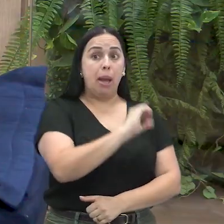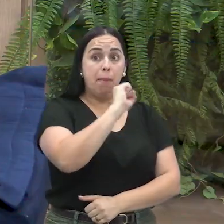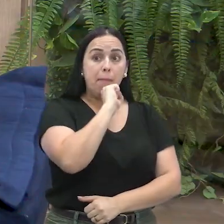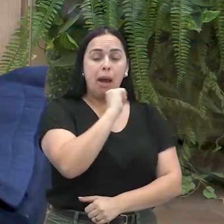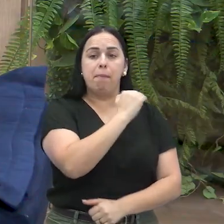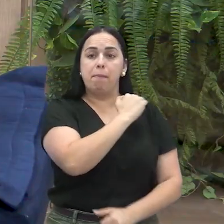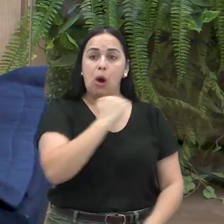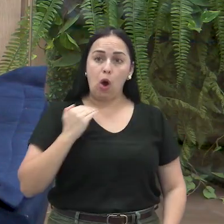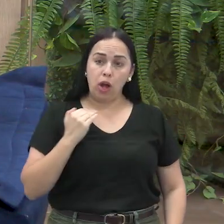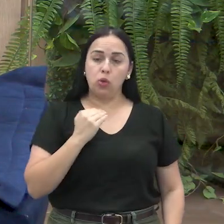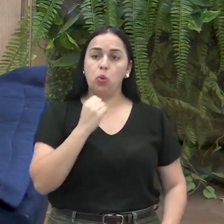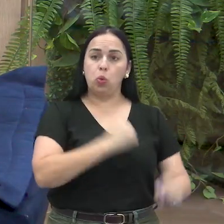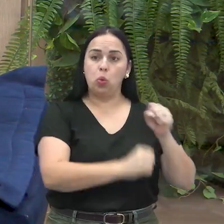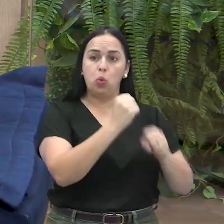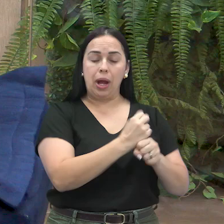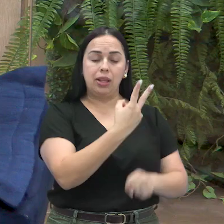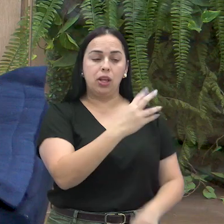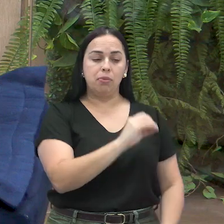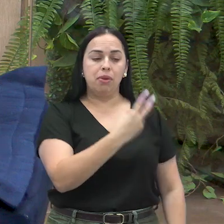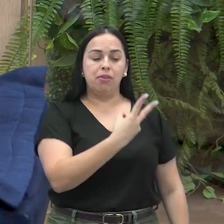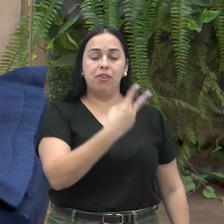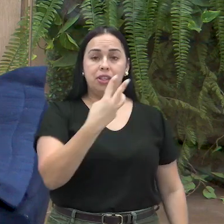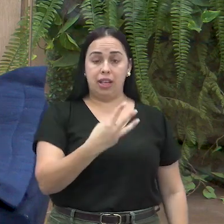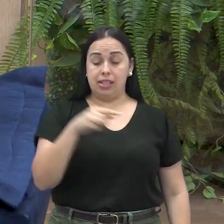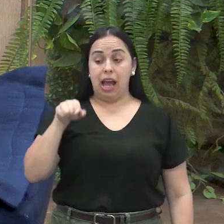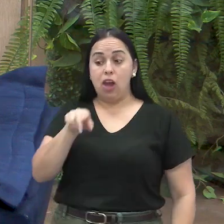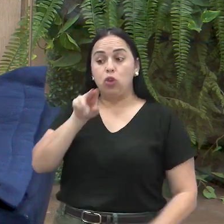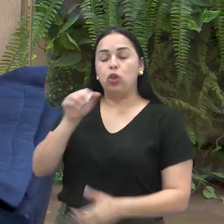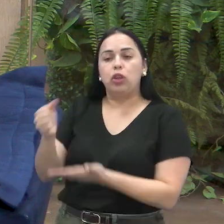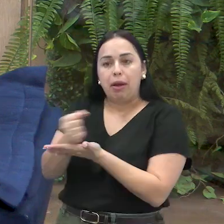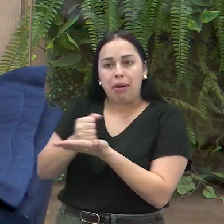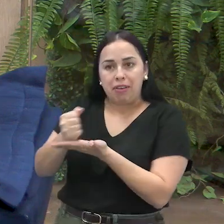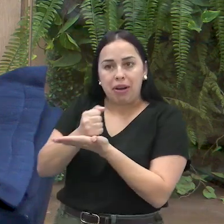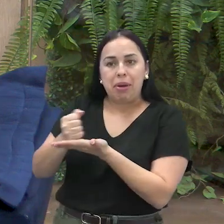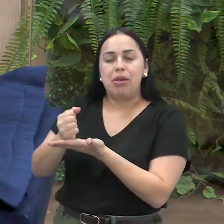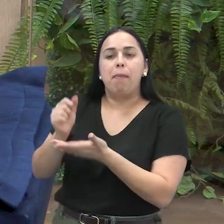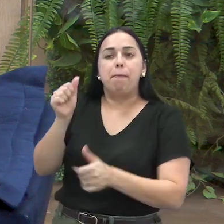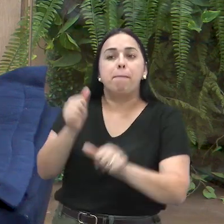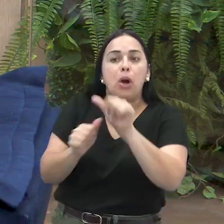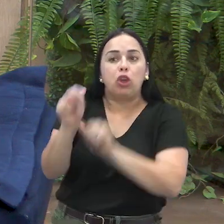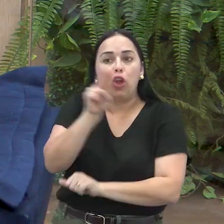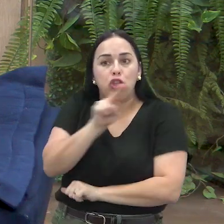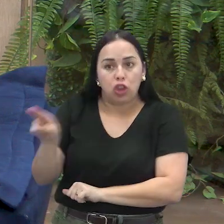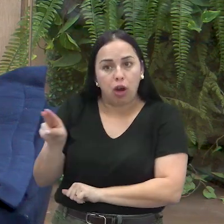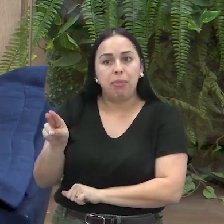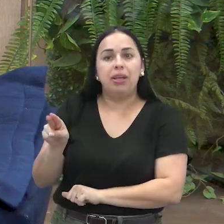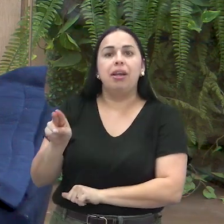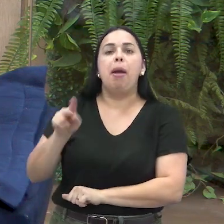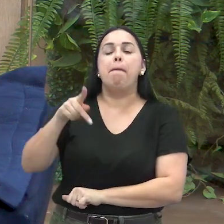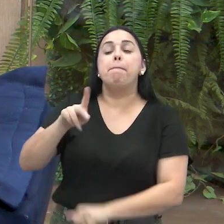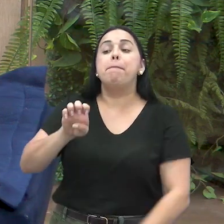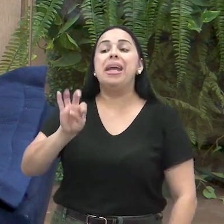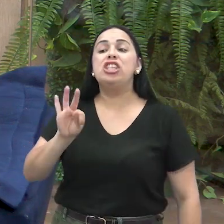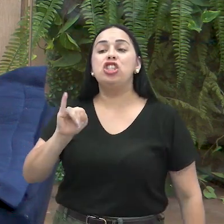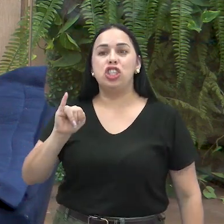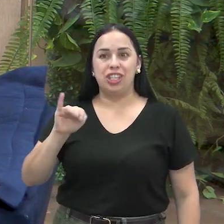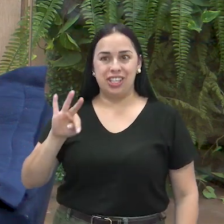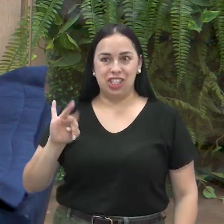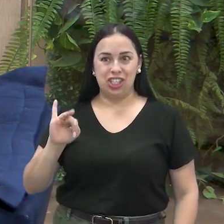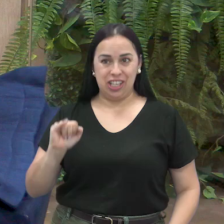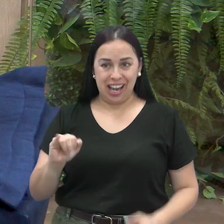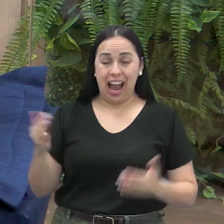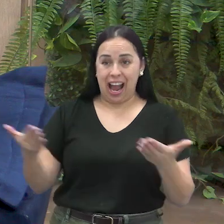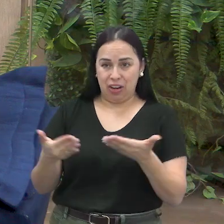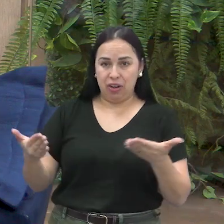o falecimento do meu pai em 2003, a gente começa a chamar a farmácia comunitária do Pettit. Então tem tem 2 nomes,